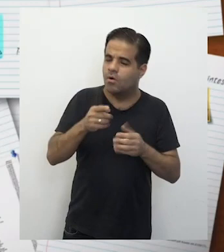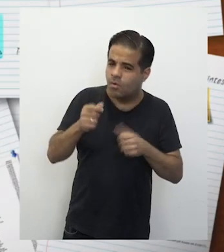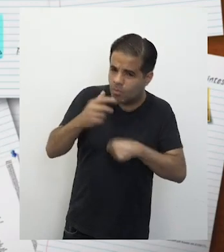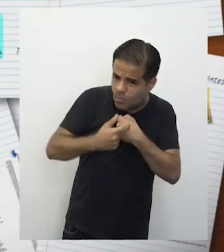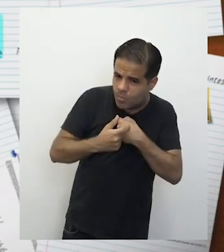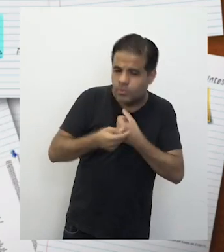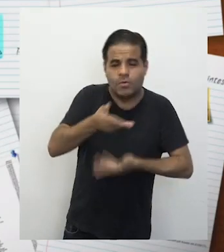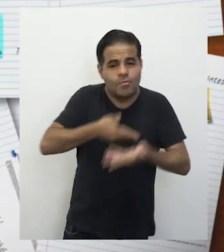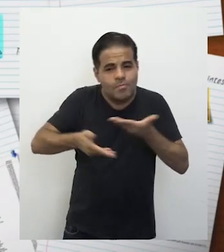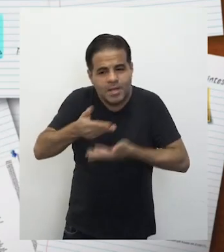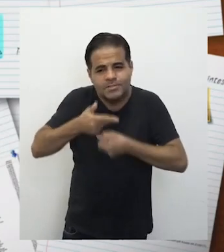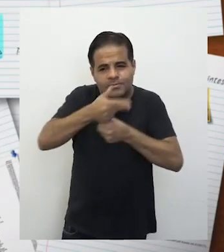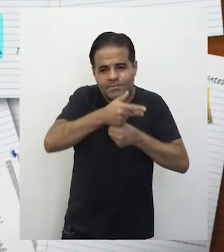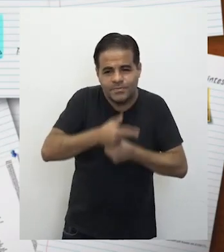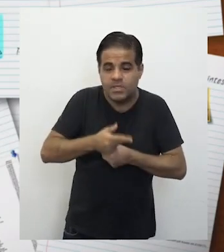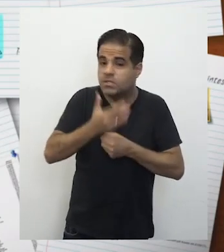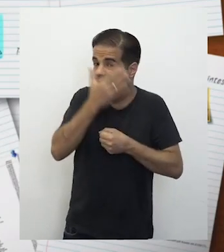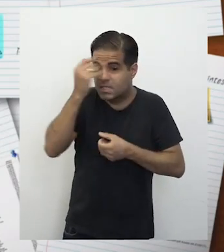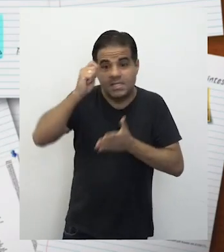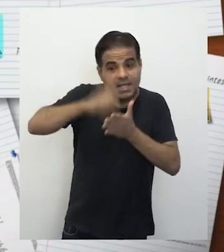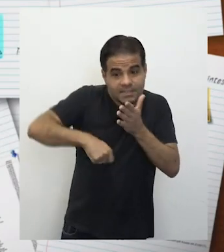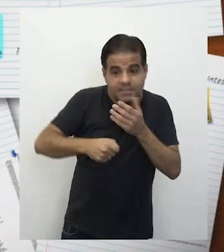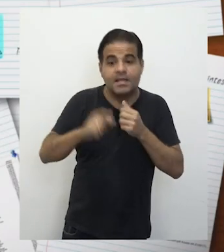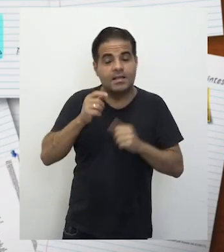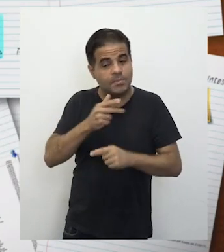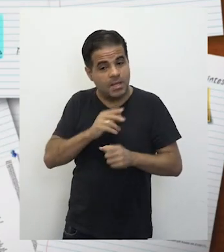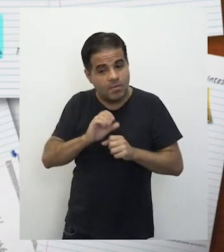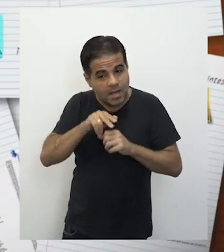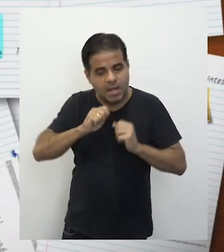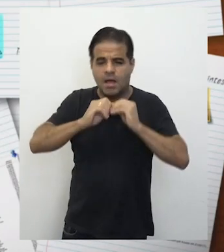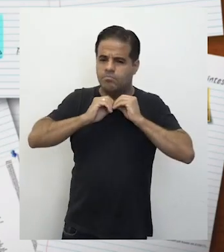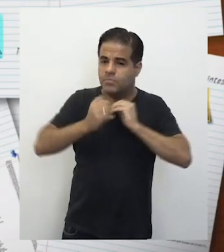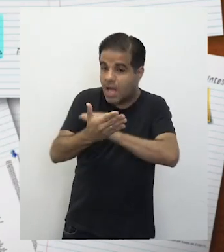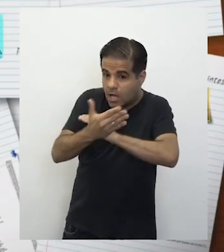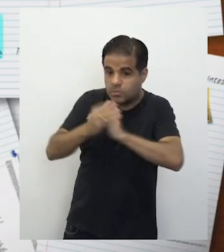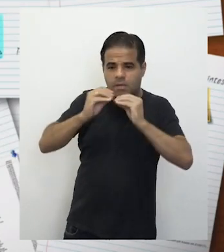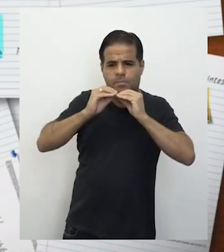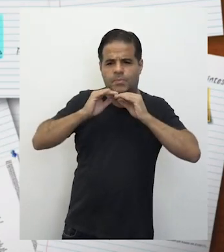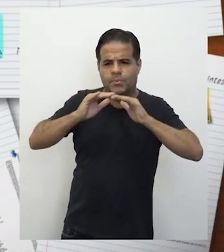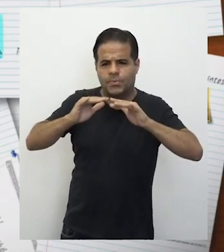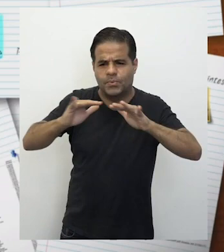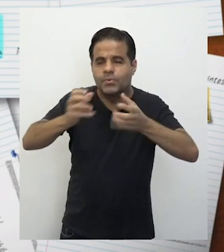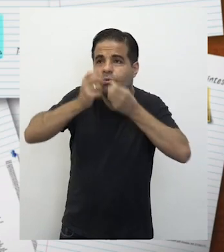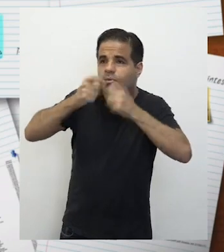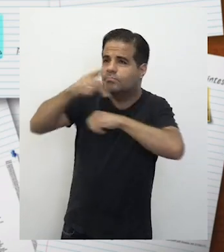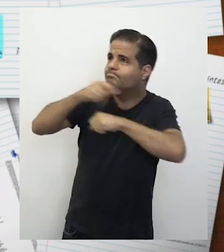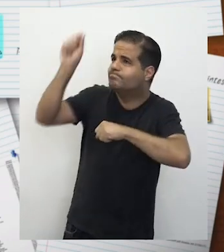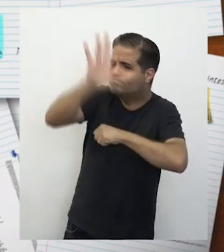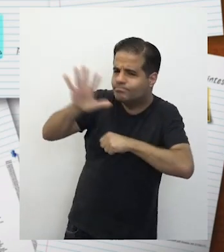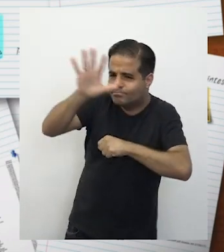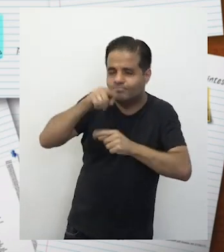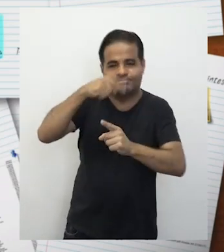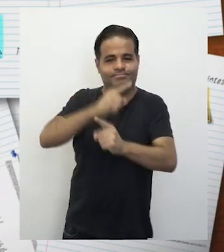nossos vídeos e não deixe também de assinar o nosso canal e nos ajudar a disseminar informação pelo país. Até a próxima!